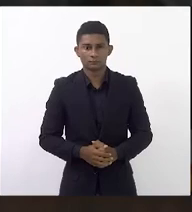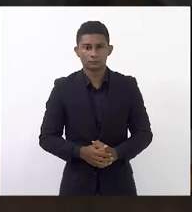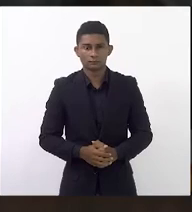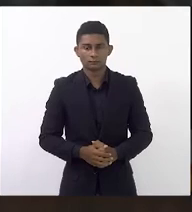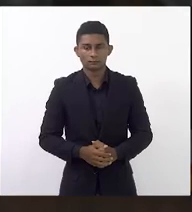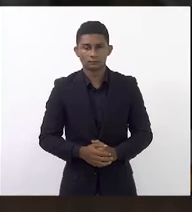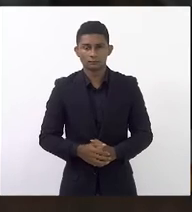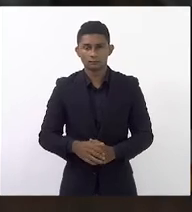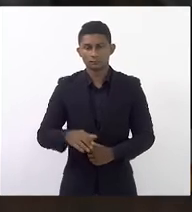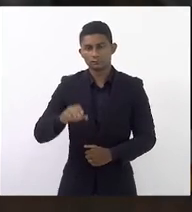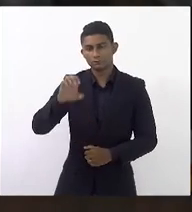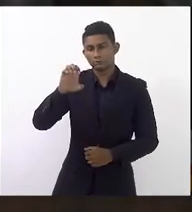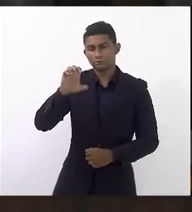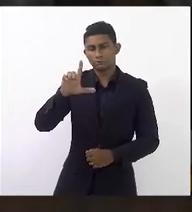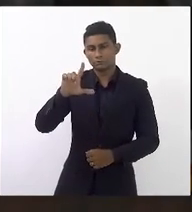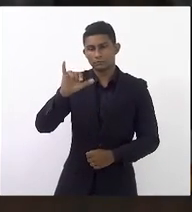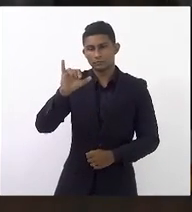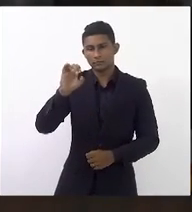Deputado Eliomar Coelho.